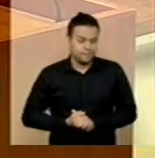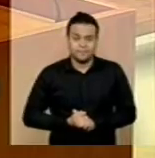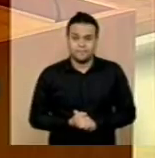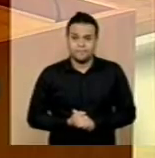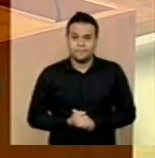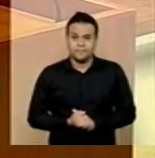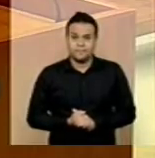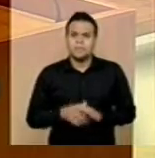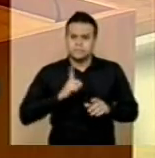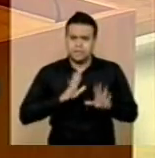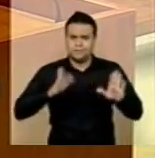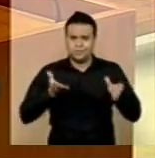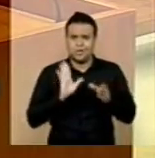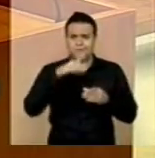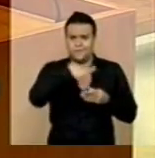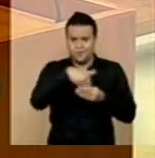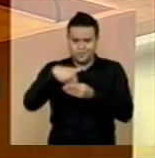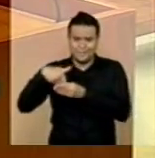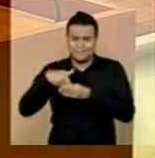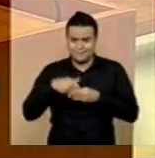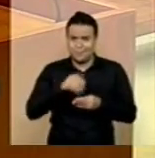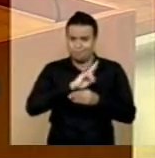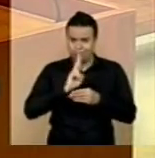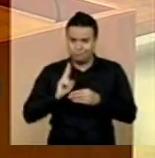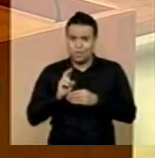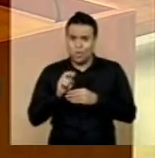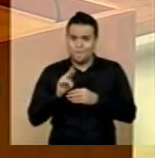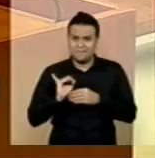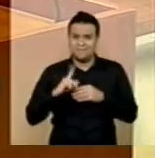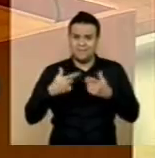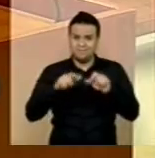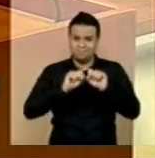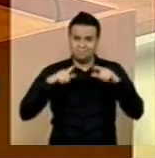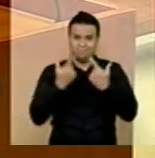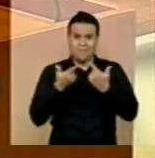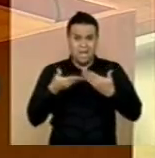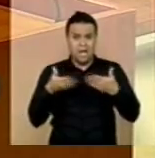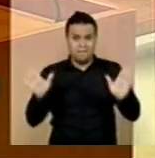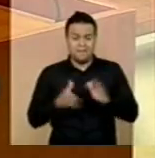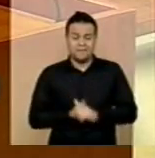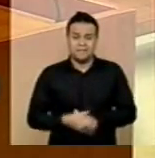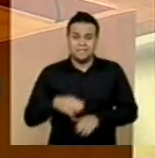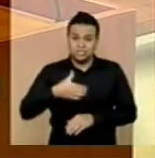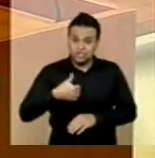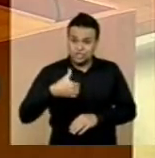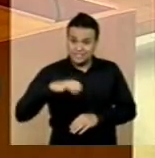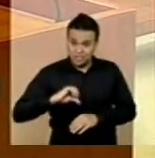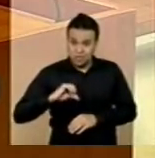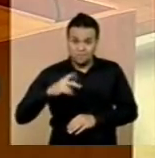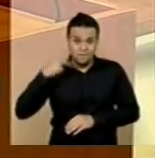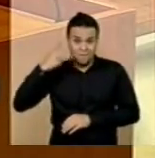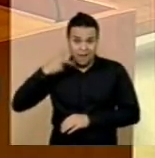houve uma votação nominal e aberta da Assembleia Legislativa, sufragada por 19 parlamentares.